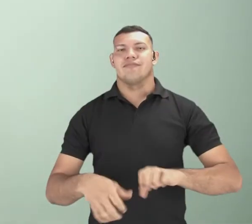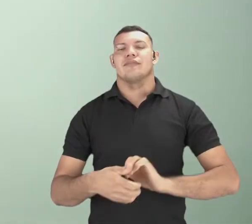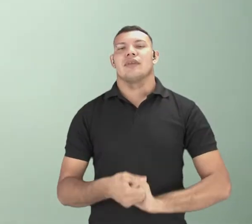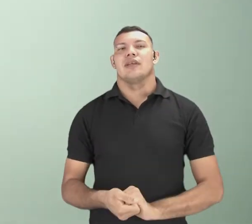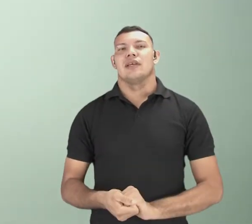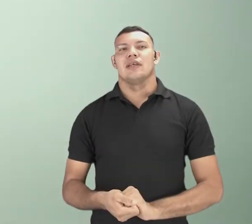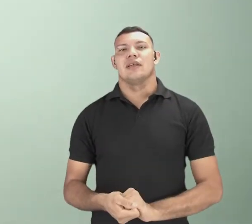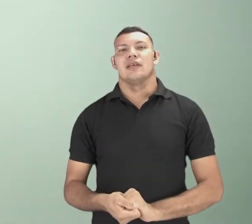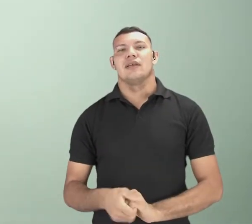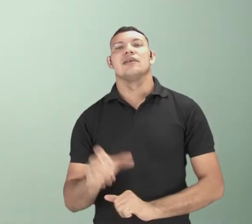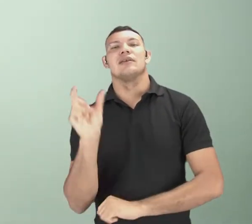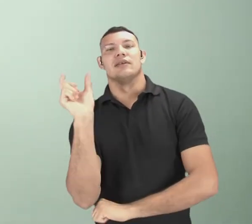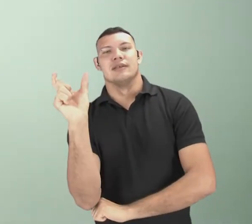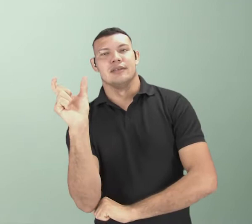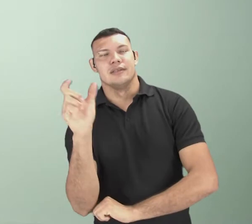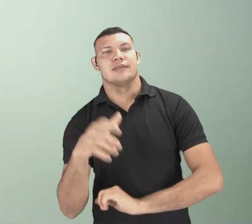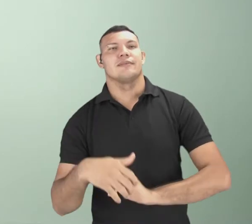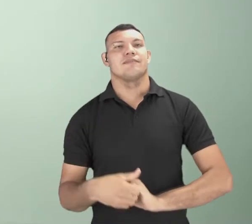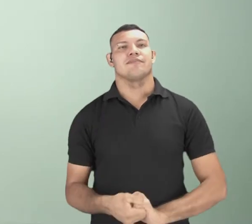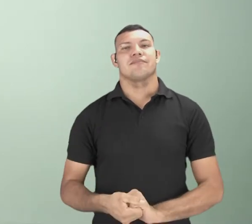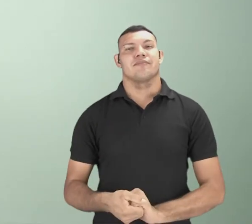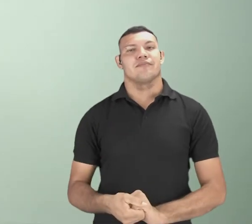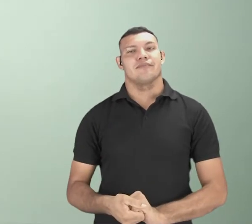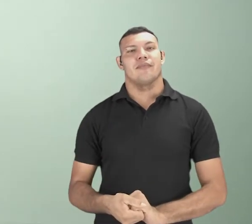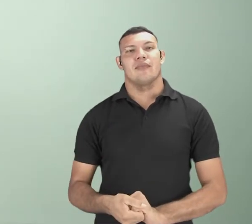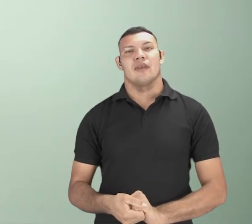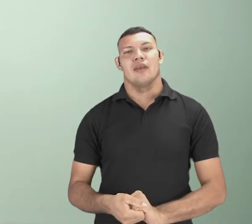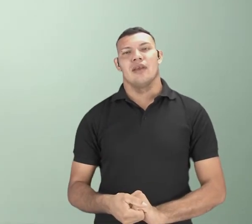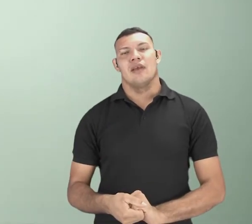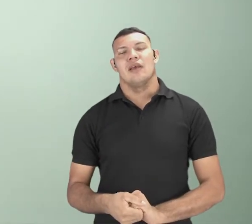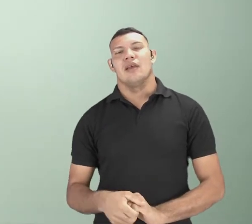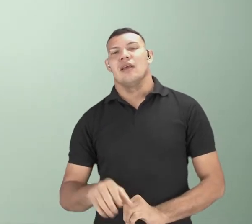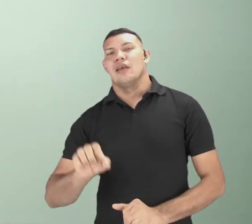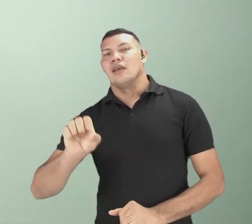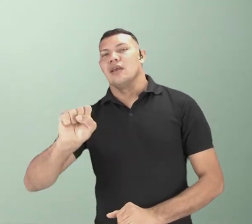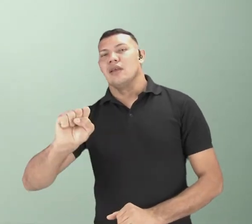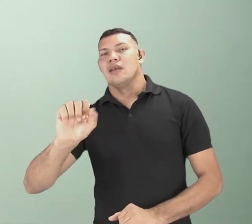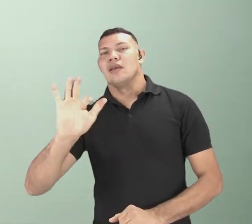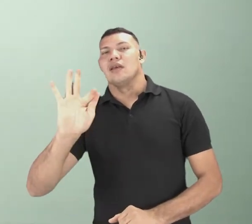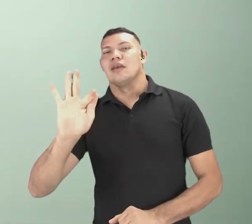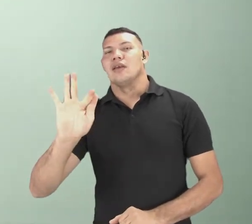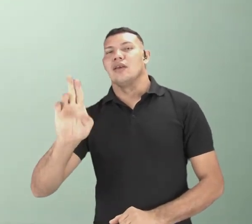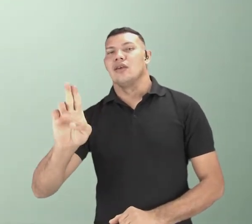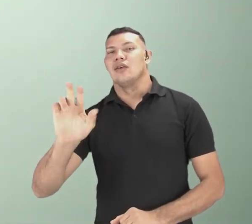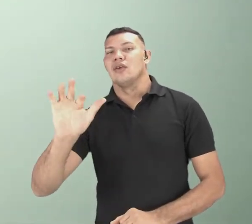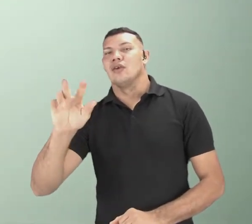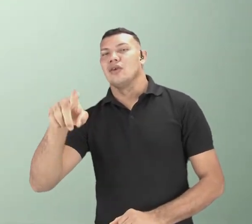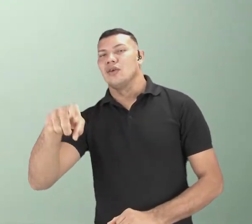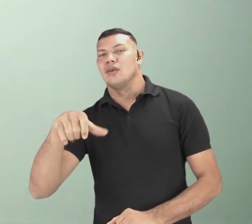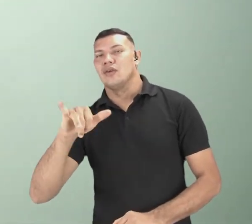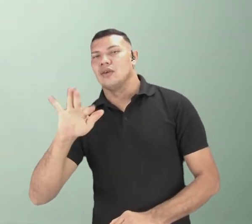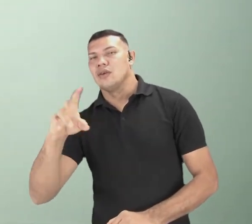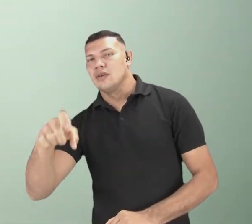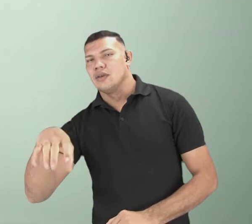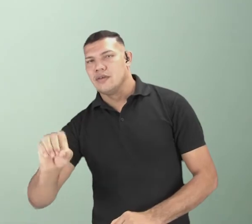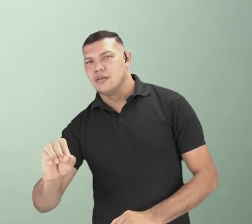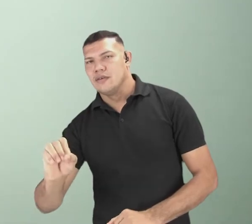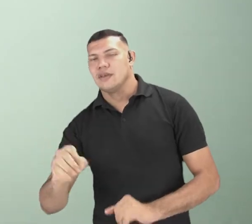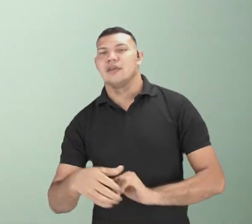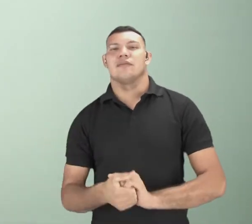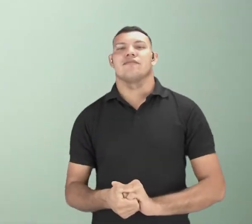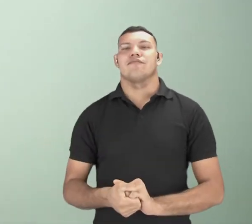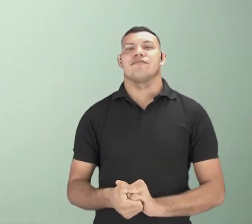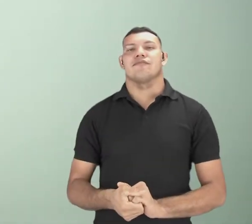a estrutura da palavra, né? O sufixo, a vogal temática, qual é a parte que é fixa, qual é a parte